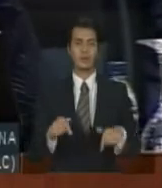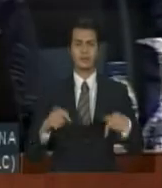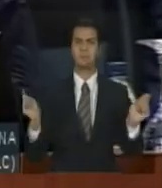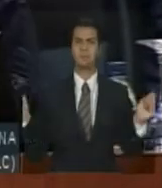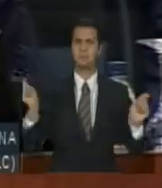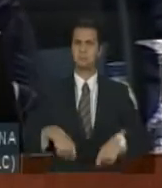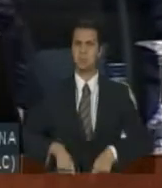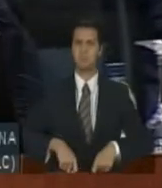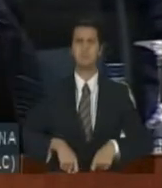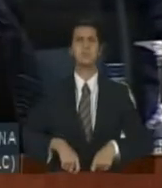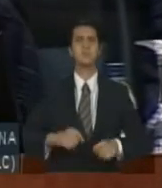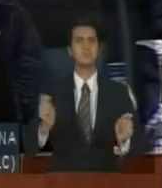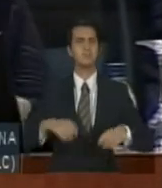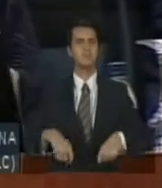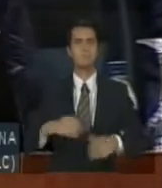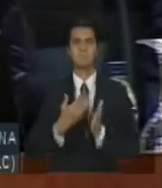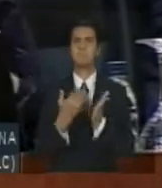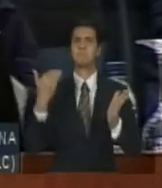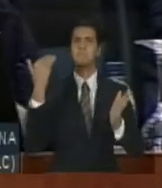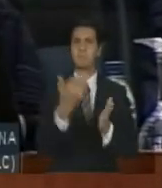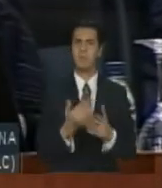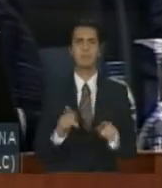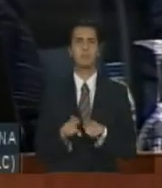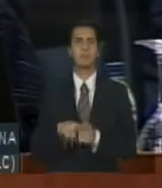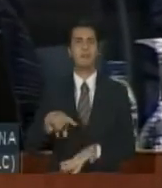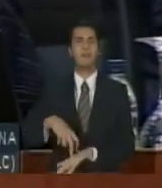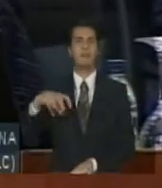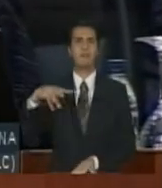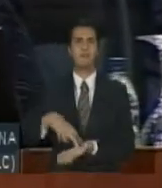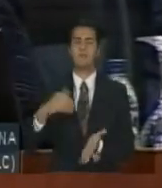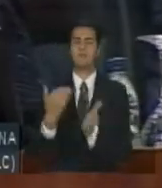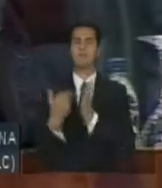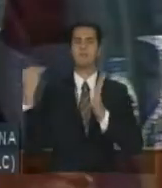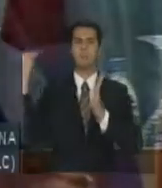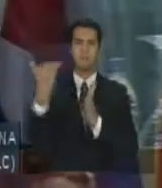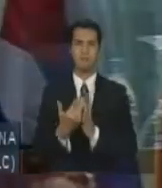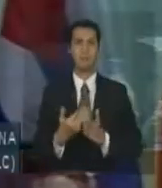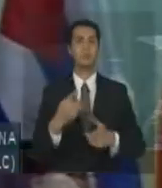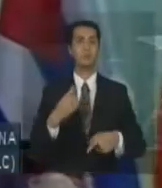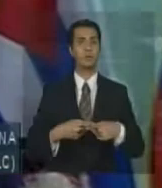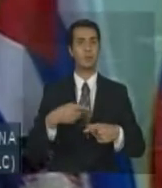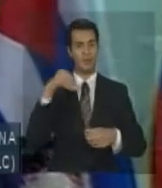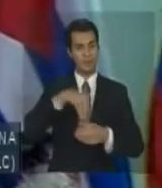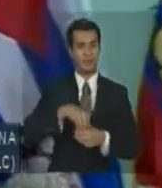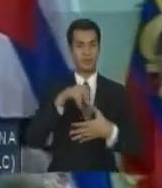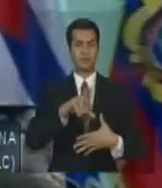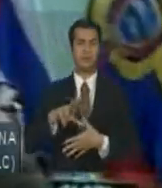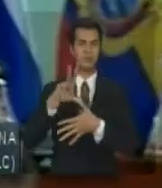essa diversidade, e essa alegria que esse continente tem.